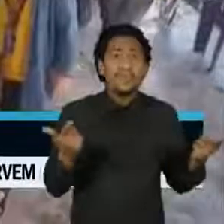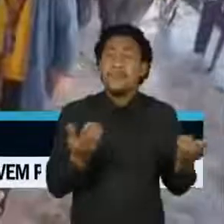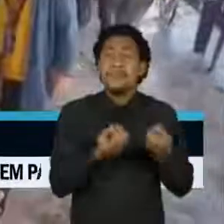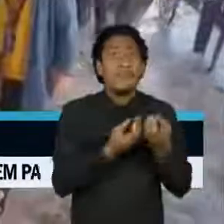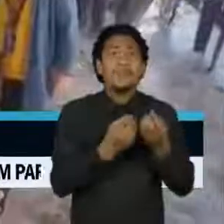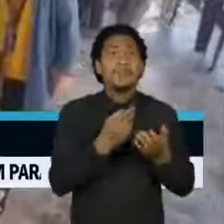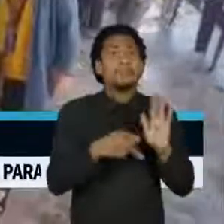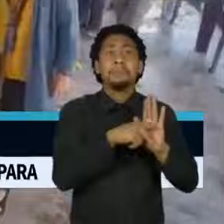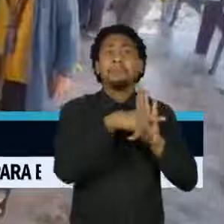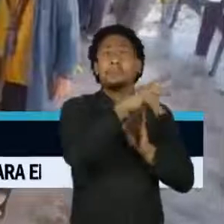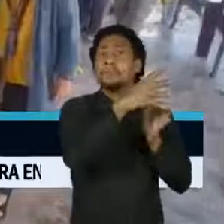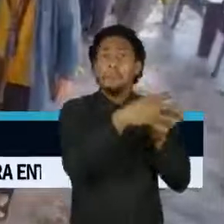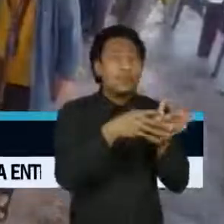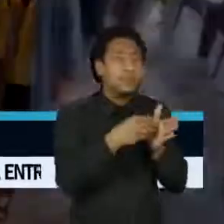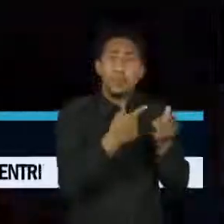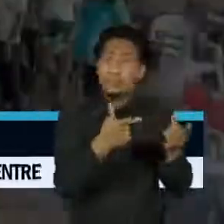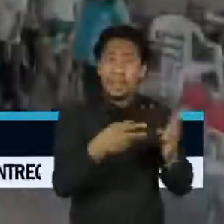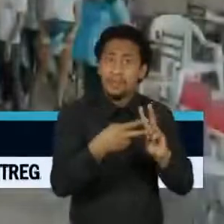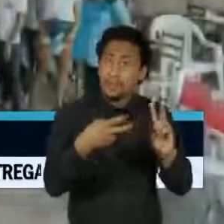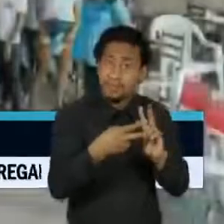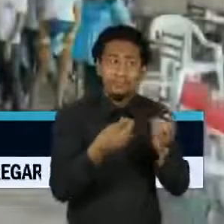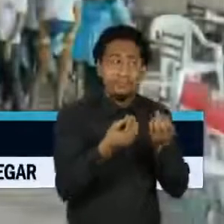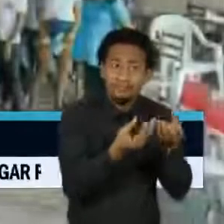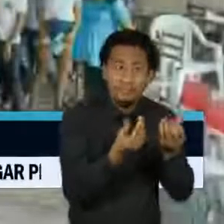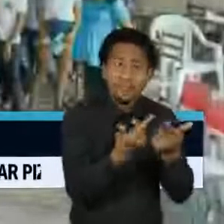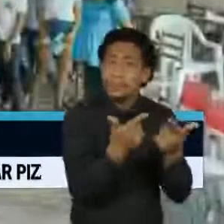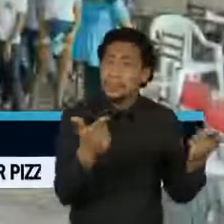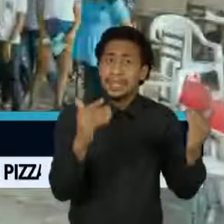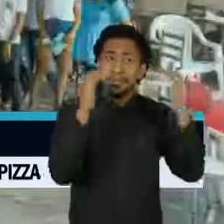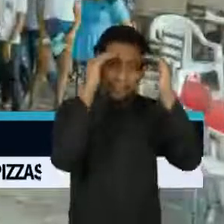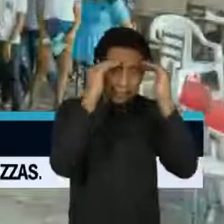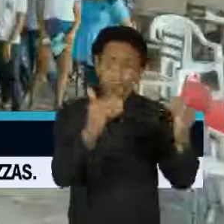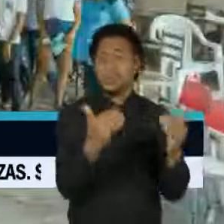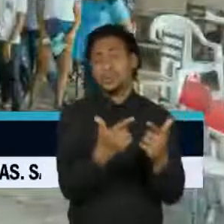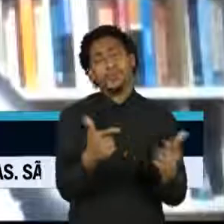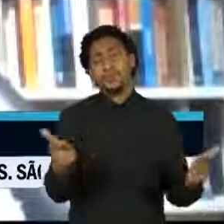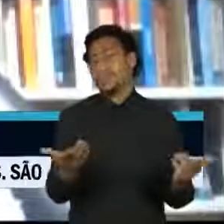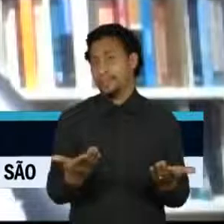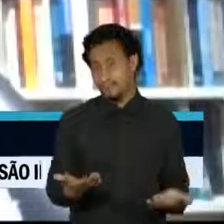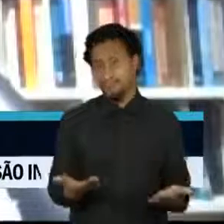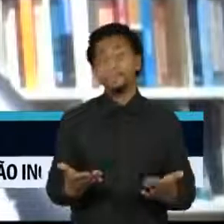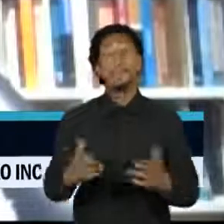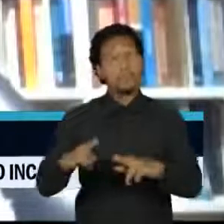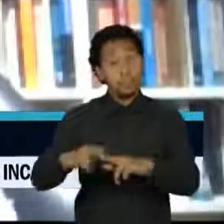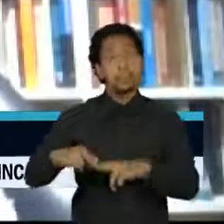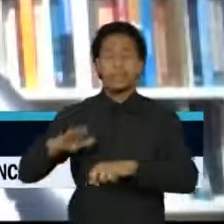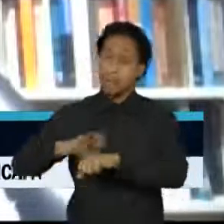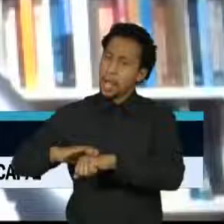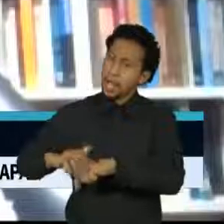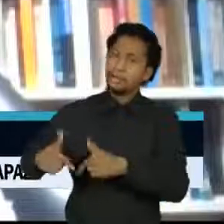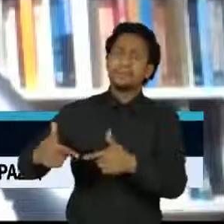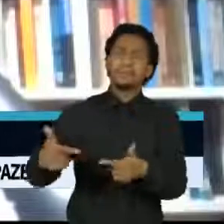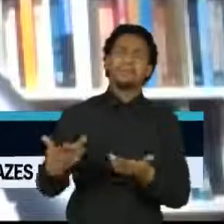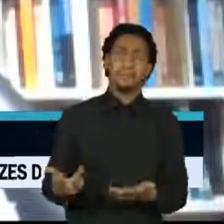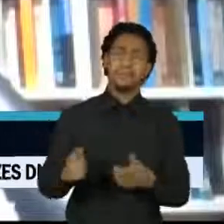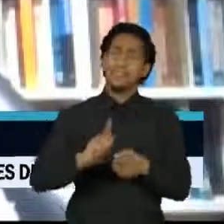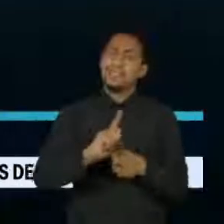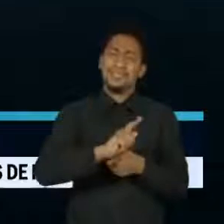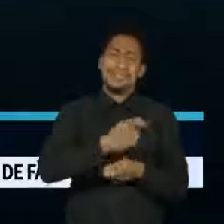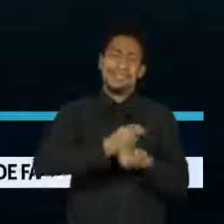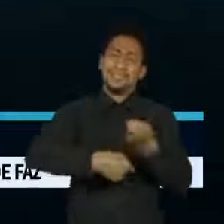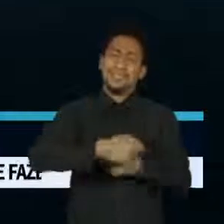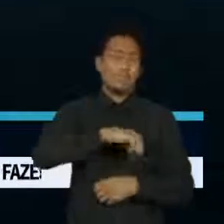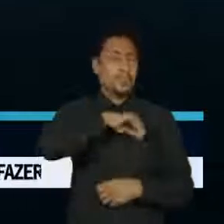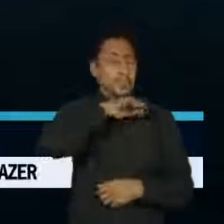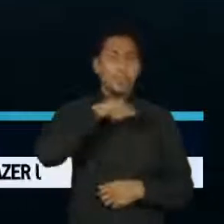são valorizados, não são respeitados, e isso é uma das grandes causas da má gestão ambiental.